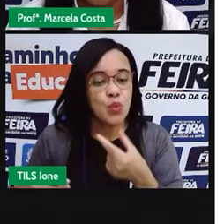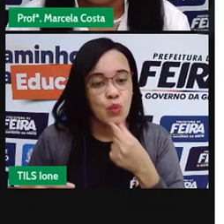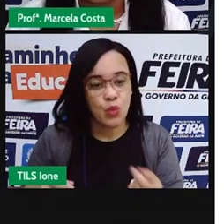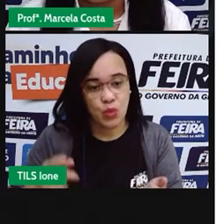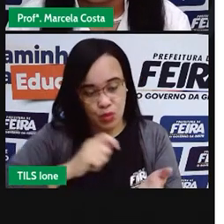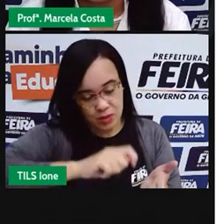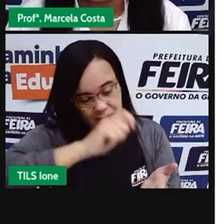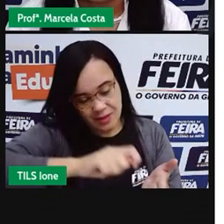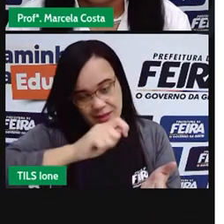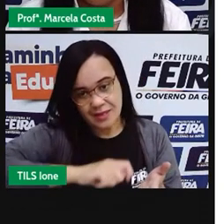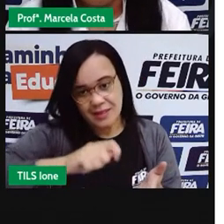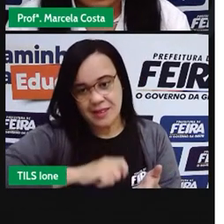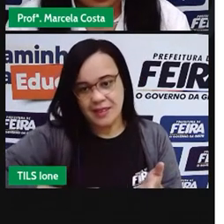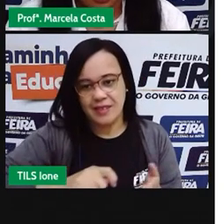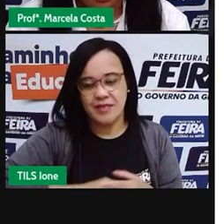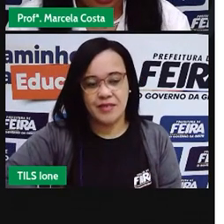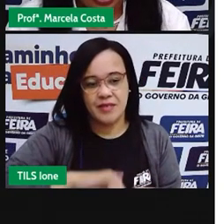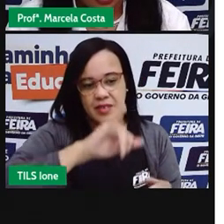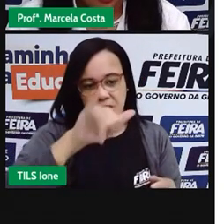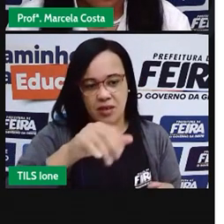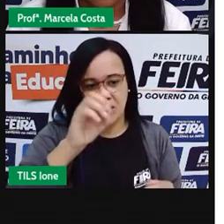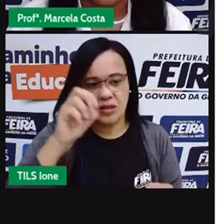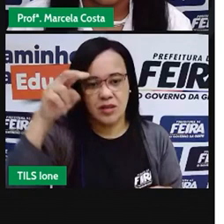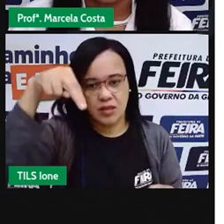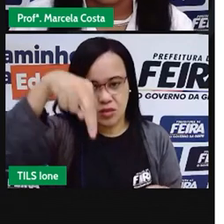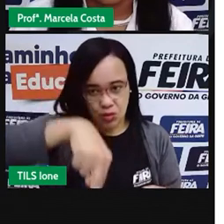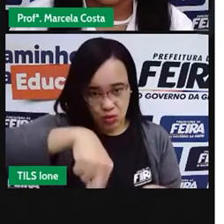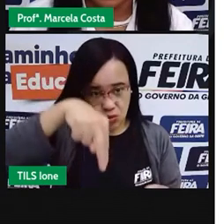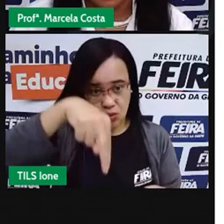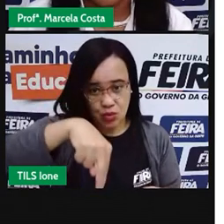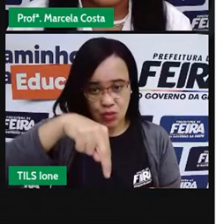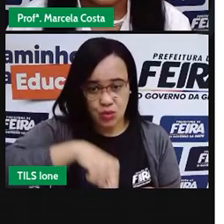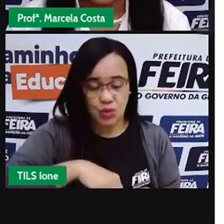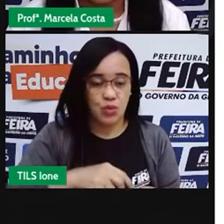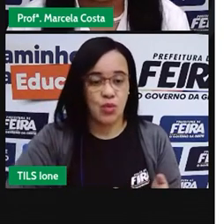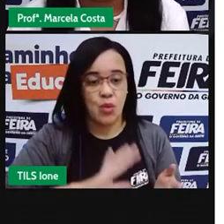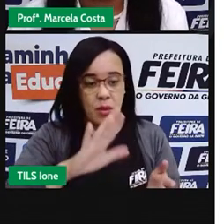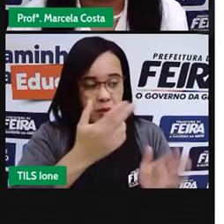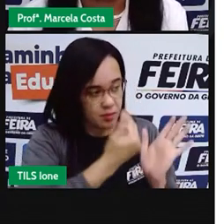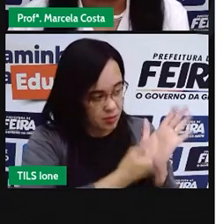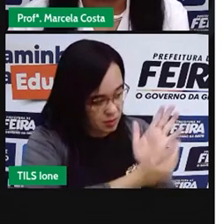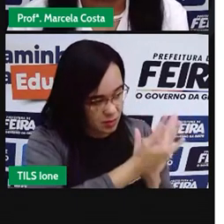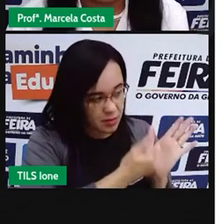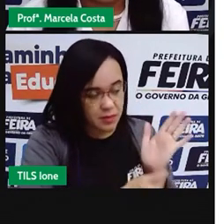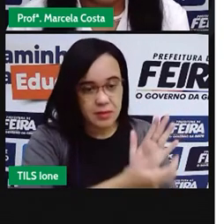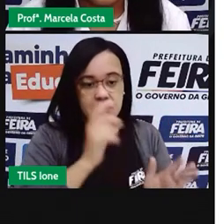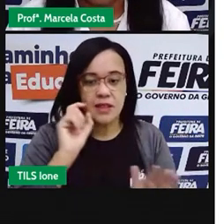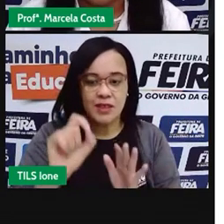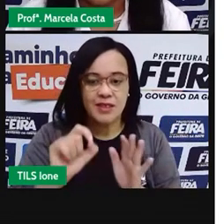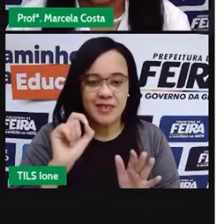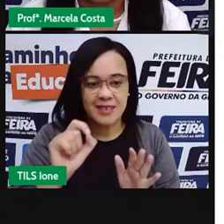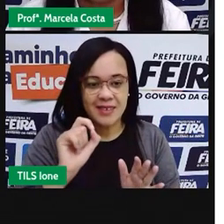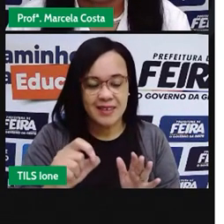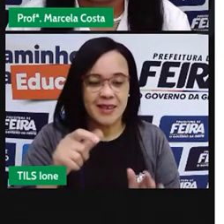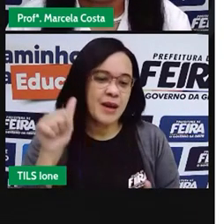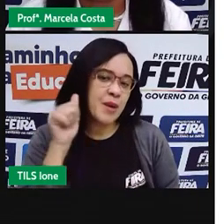Ciesca, que fez as ilustrações, os desenhos dessa releitura, foi Alan Smith. E